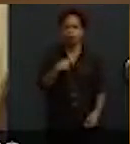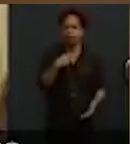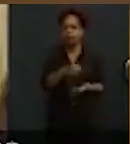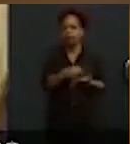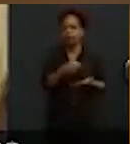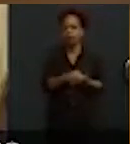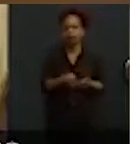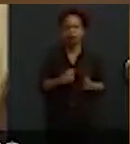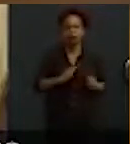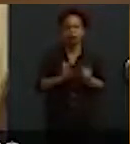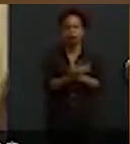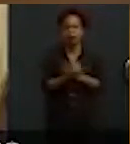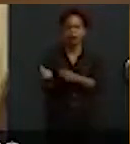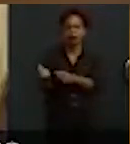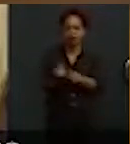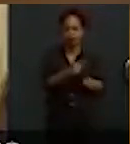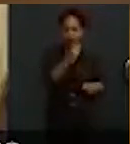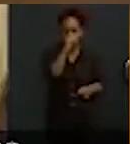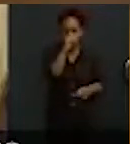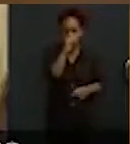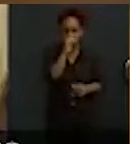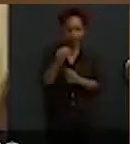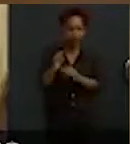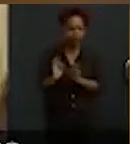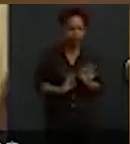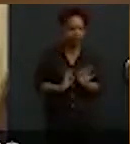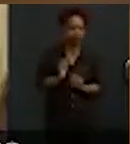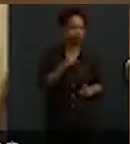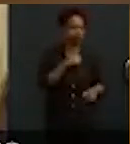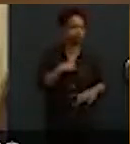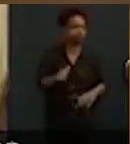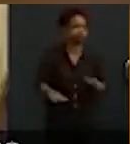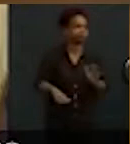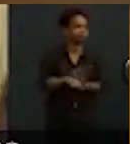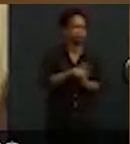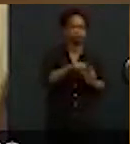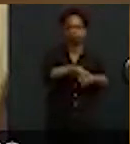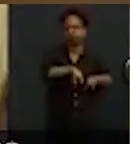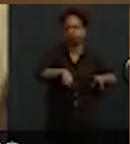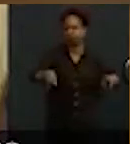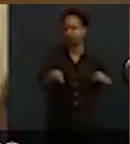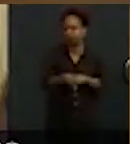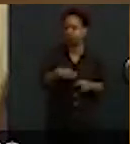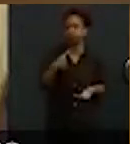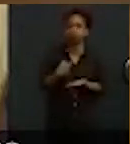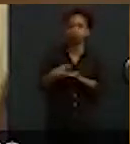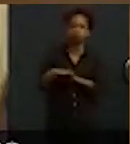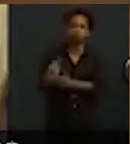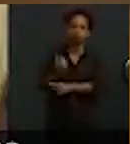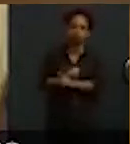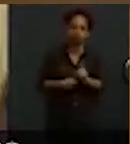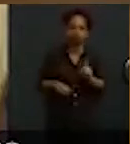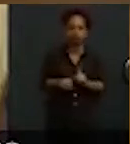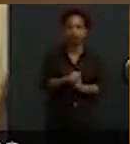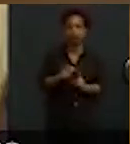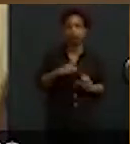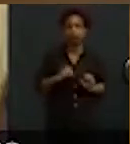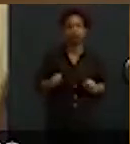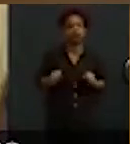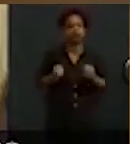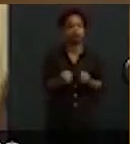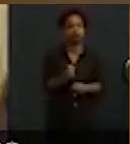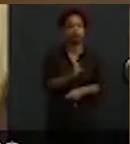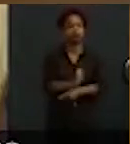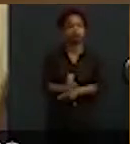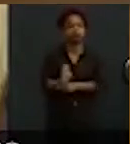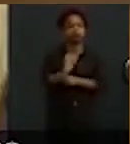combativo no enfrentamento das organizações criminosas e seu abnegado compromisso social na defesa do Estado